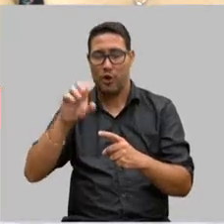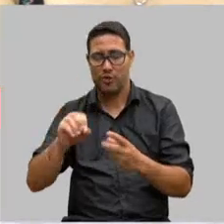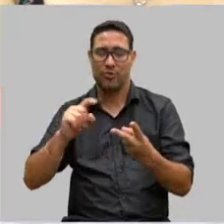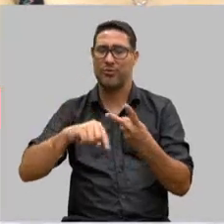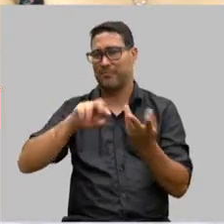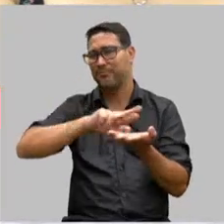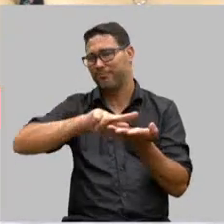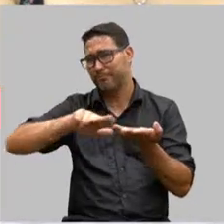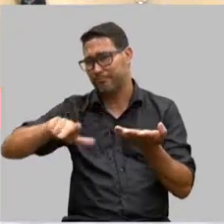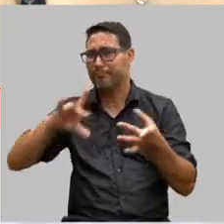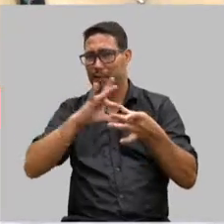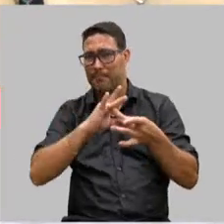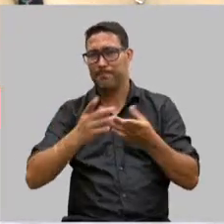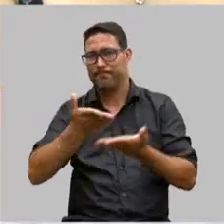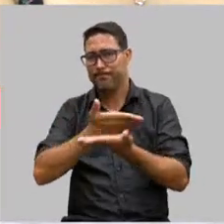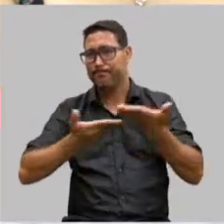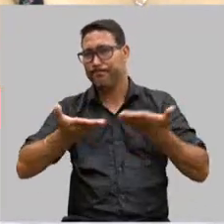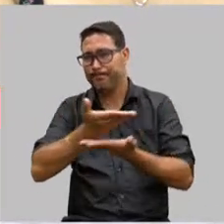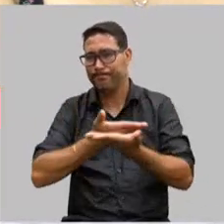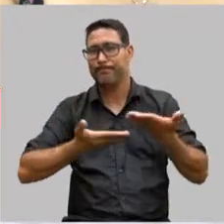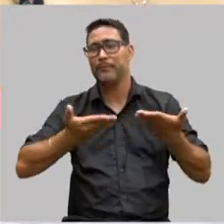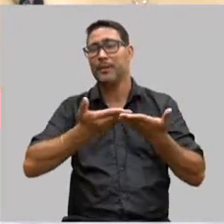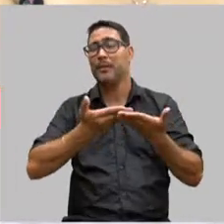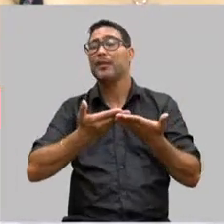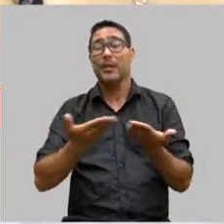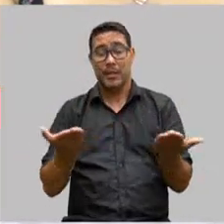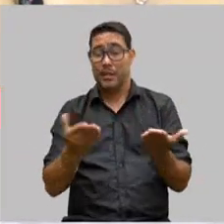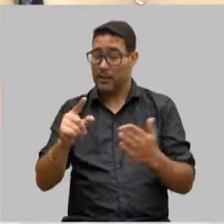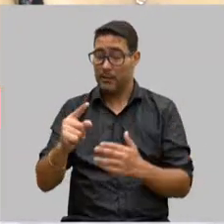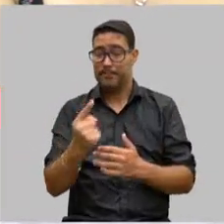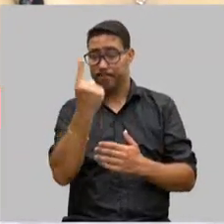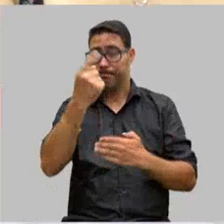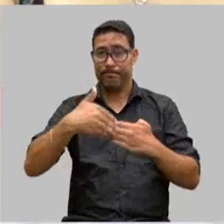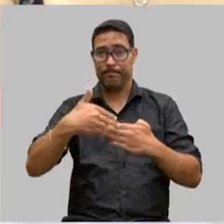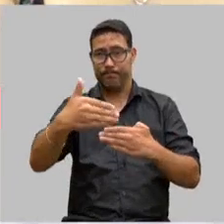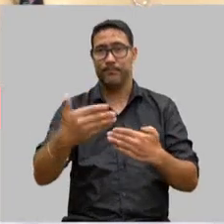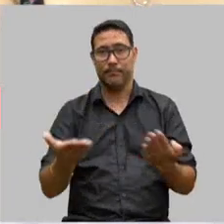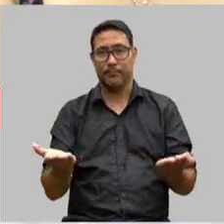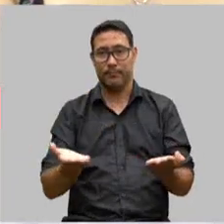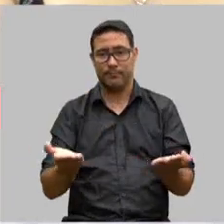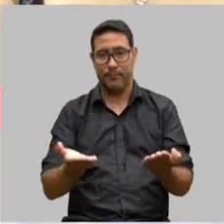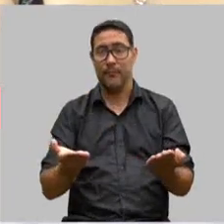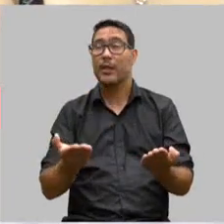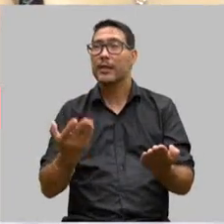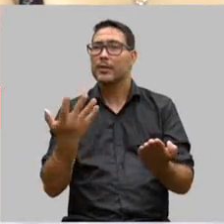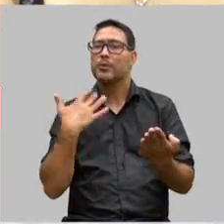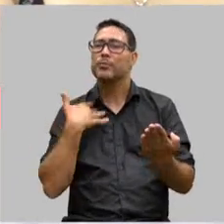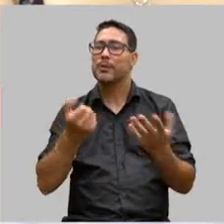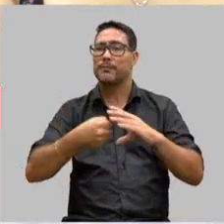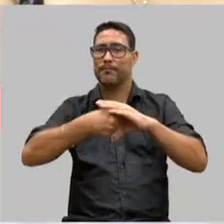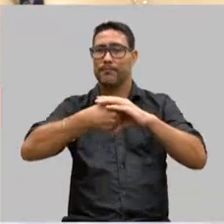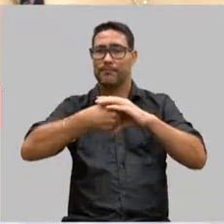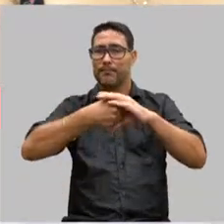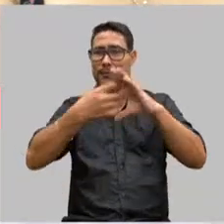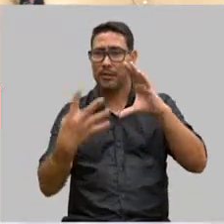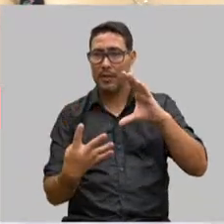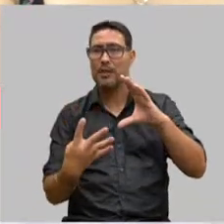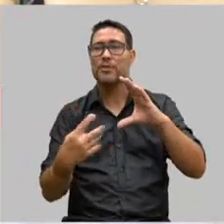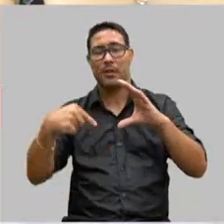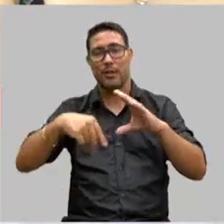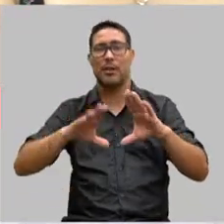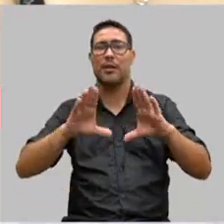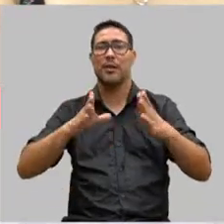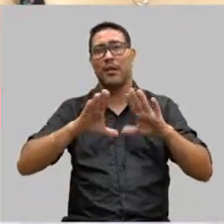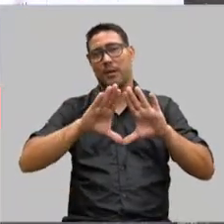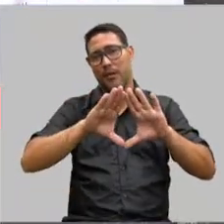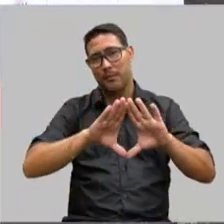que traz nessa iniciativa uma característica para a atuação da Assembleia, que, além de